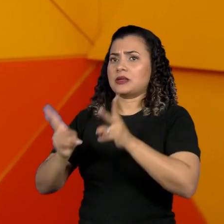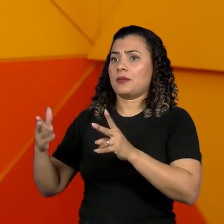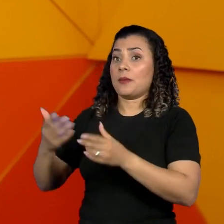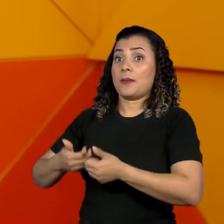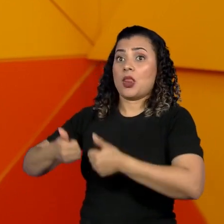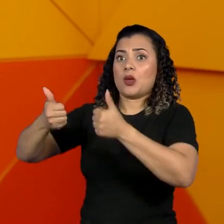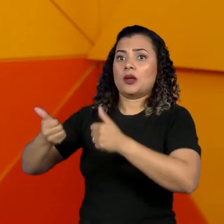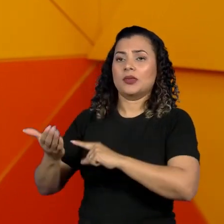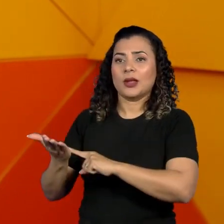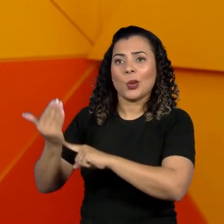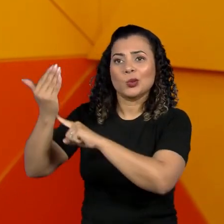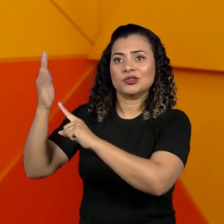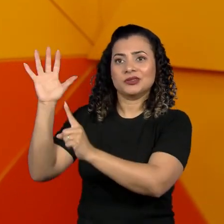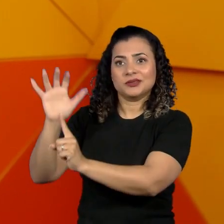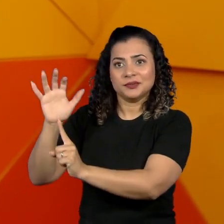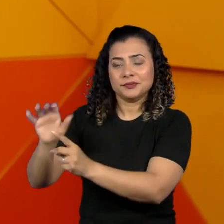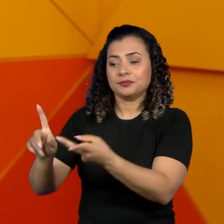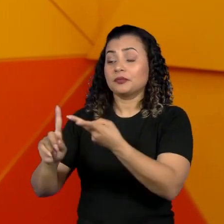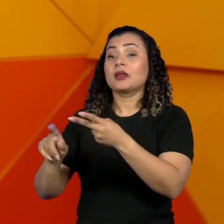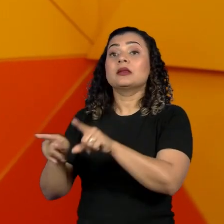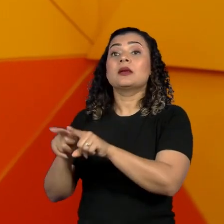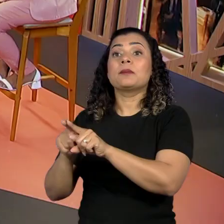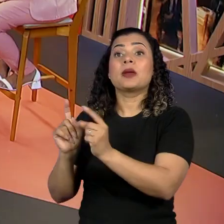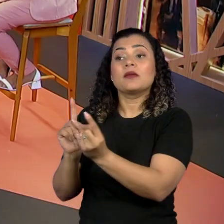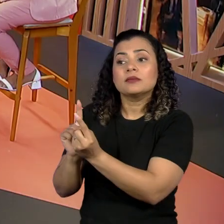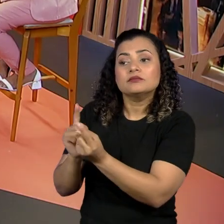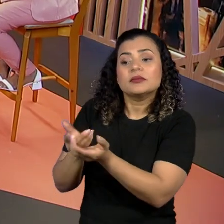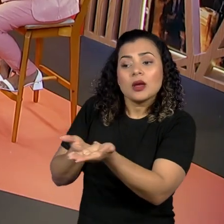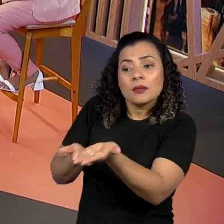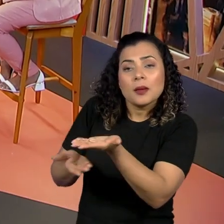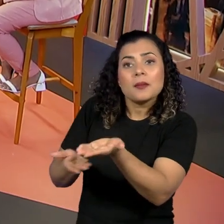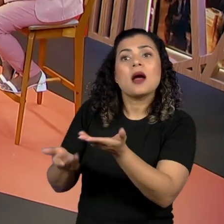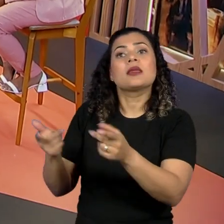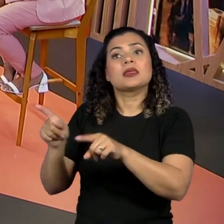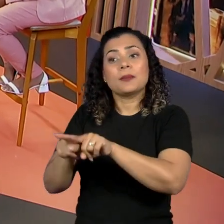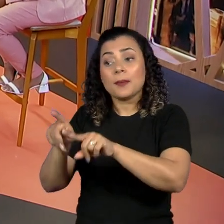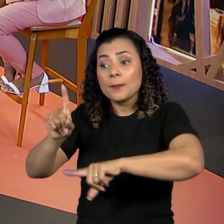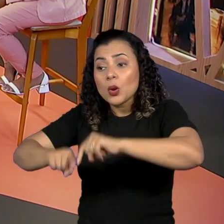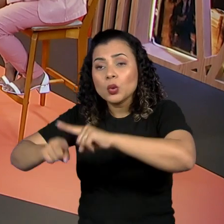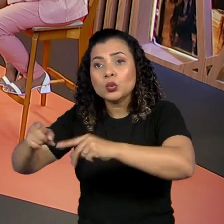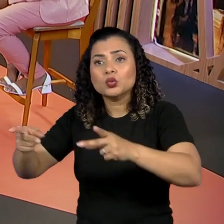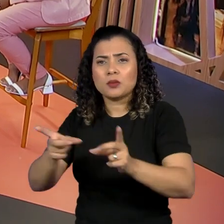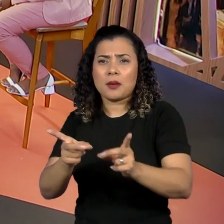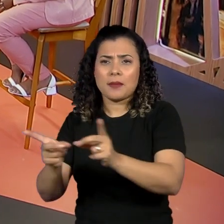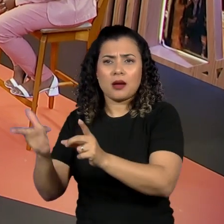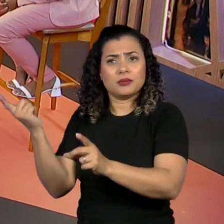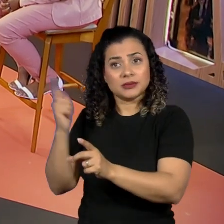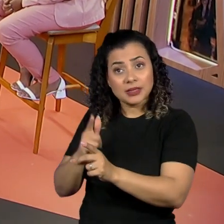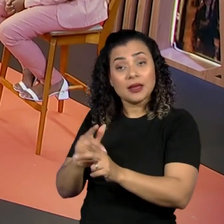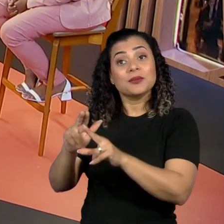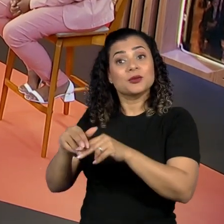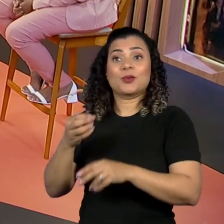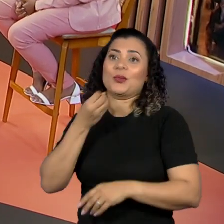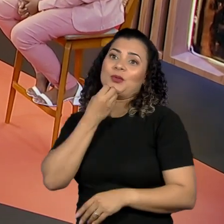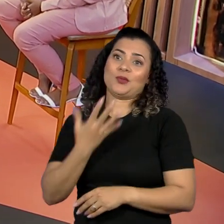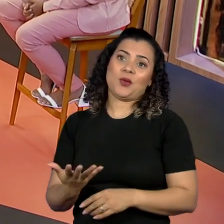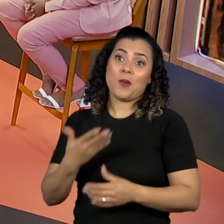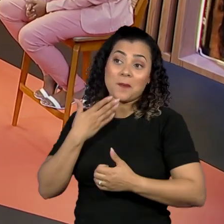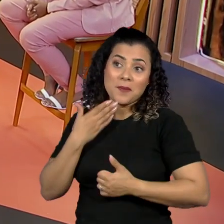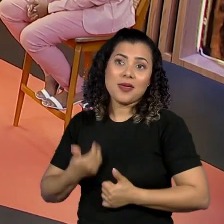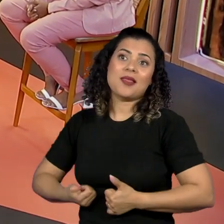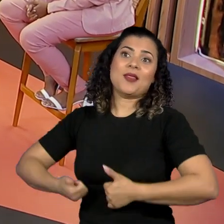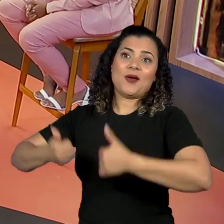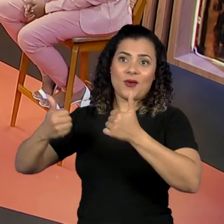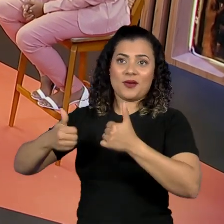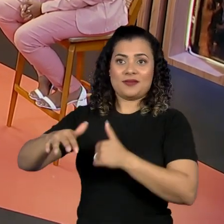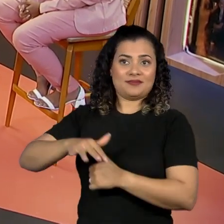questão tecnológica, tendo muito mais acesso a serviços e a produtos, né? E isso gera uma onda muito grande para a melhora aí